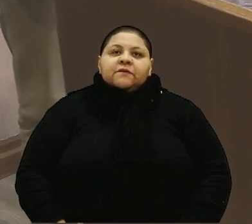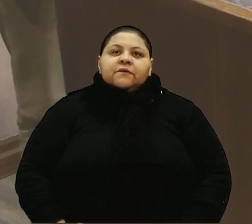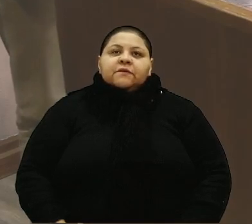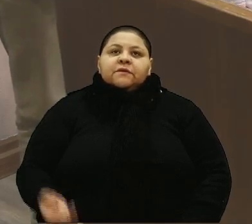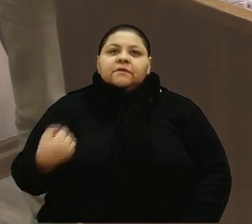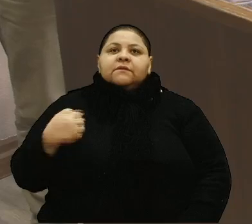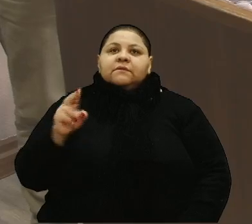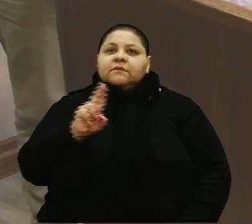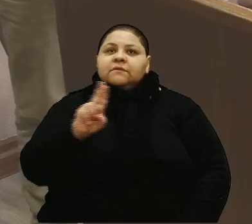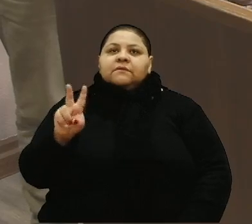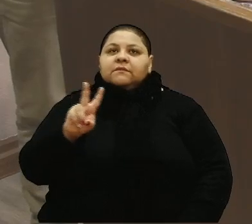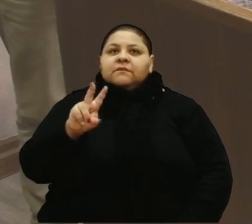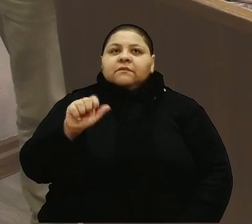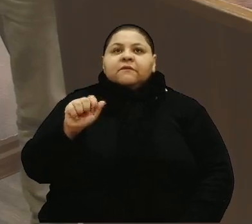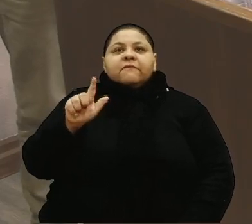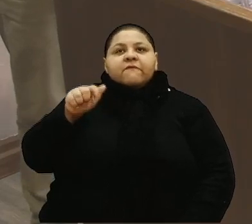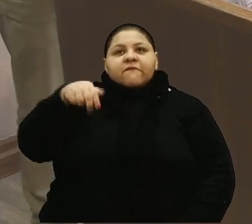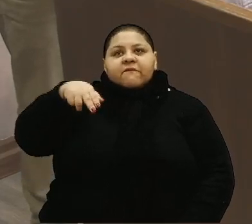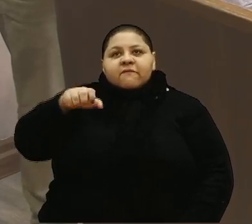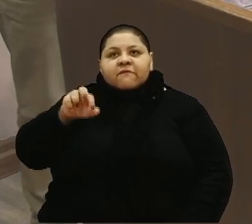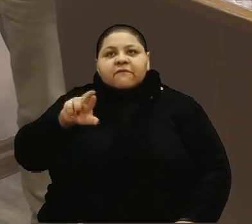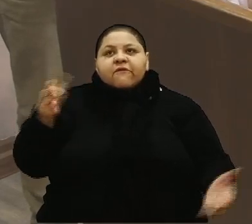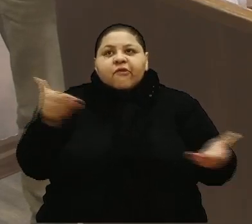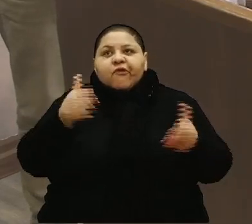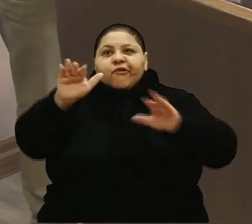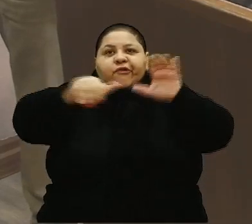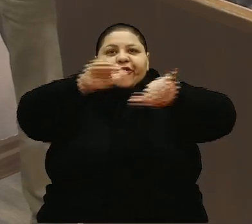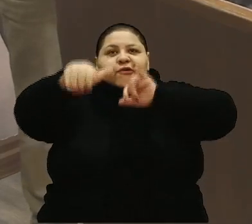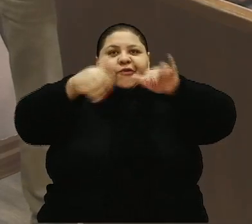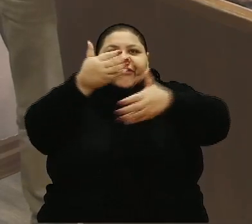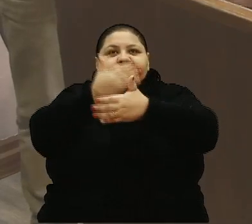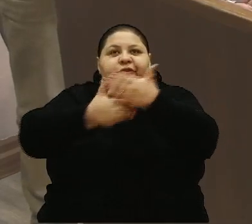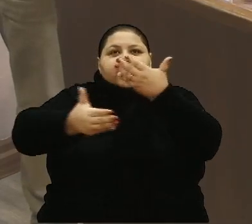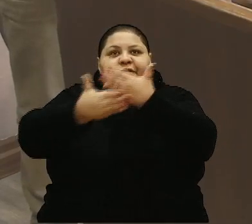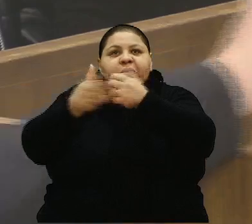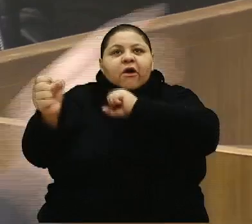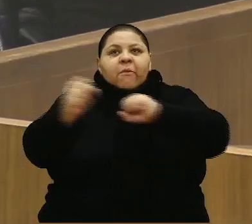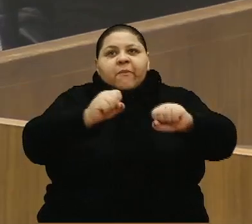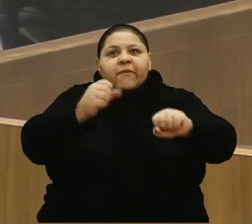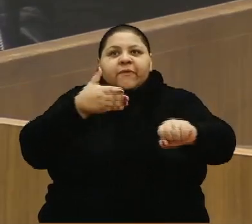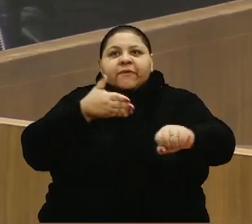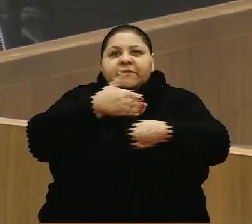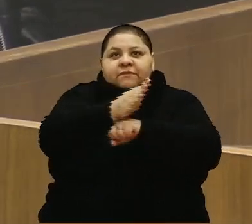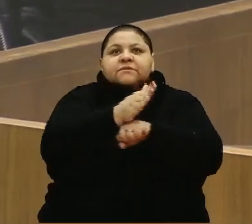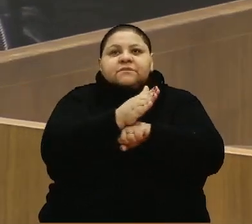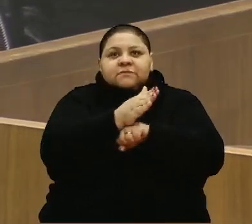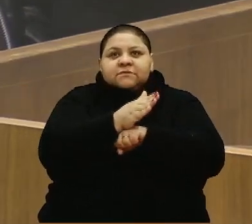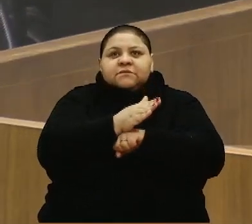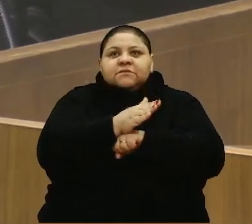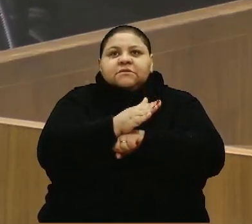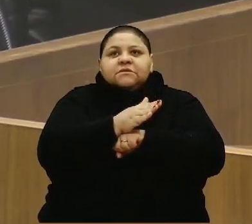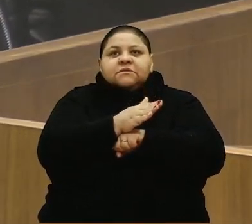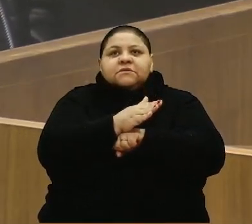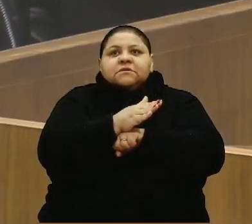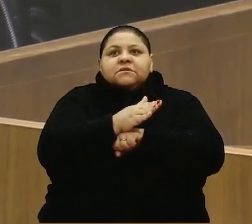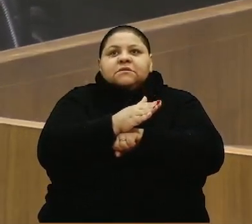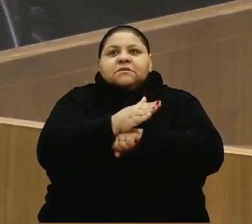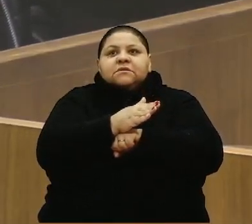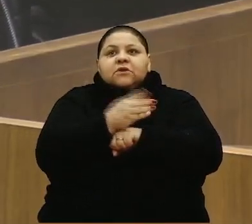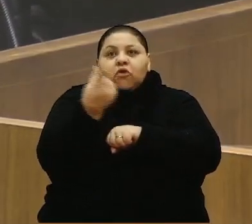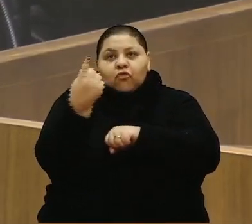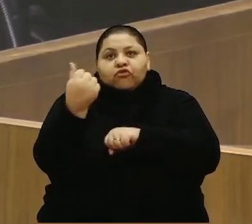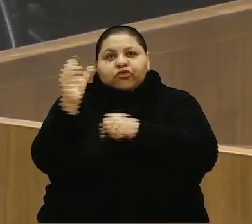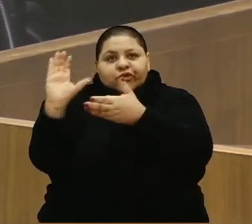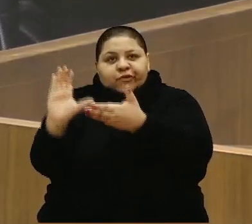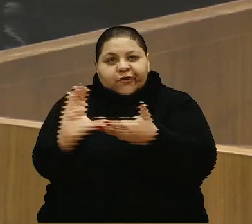Meu nome é Wagner. Eu queria convidar todos para poderem ir. E todo o dinheiro que for